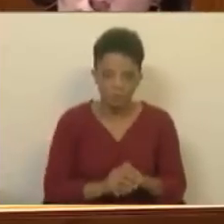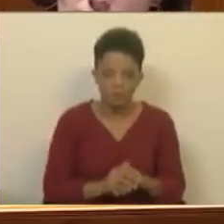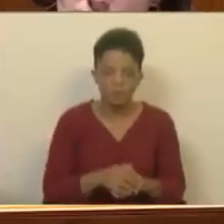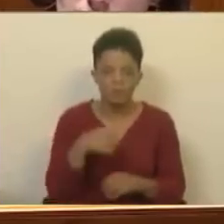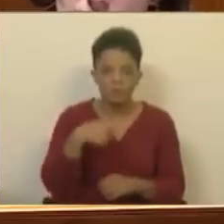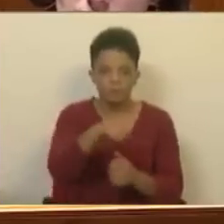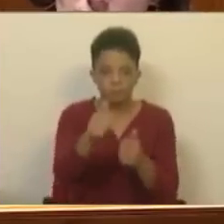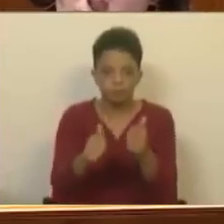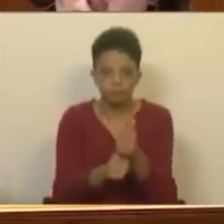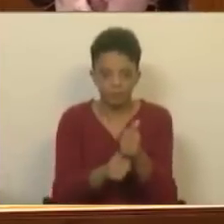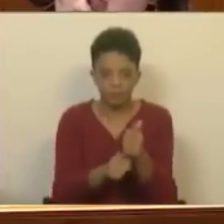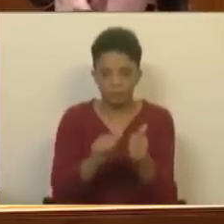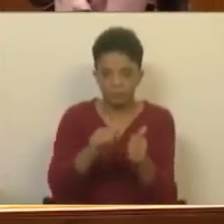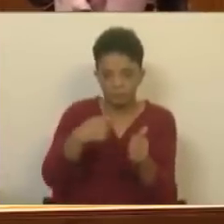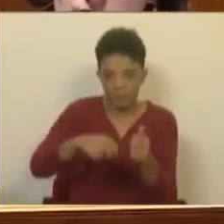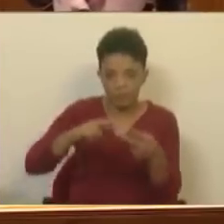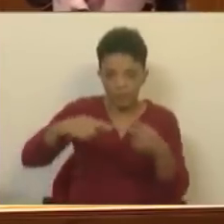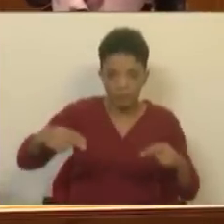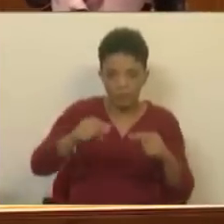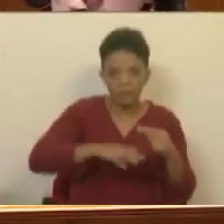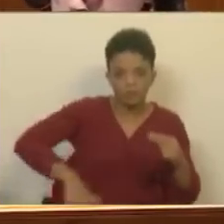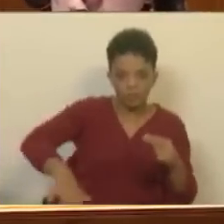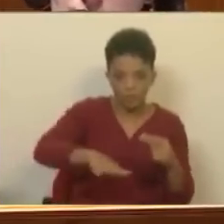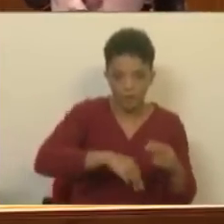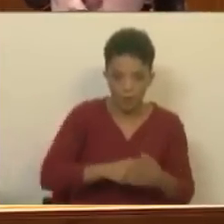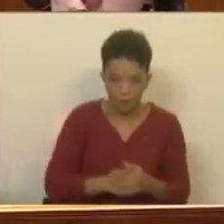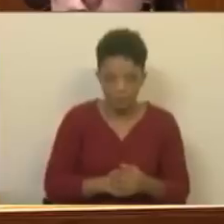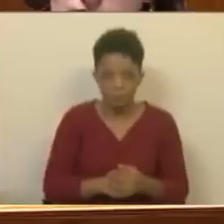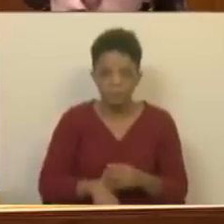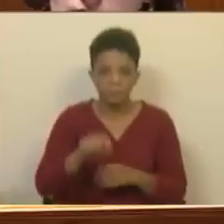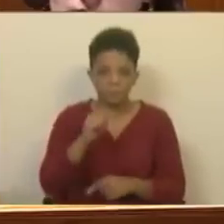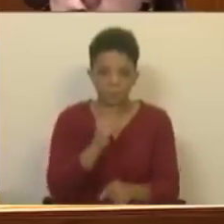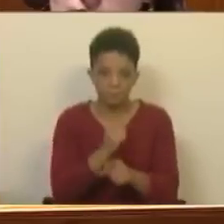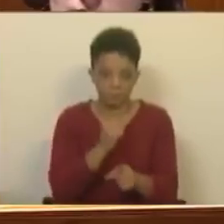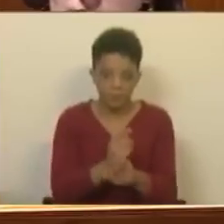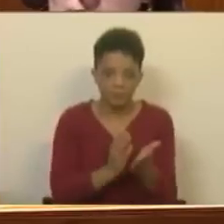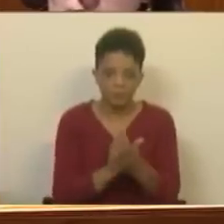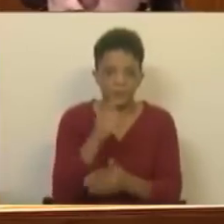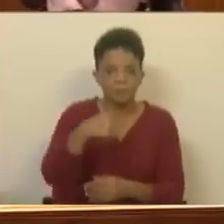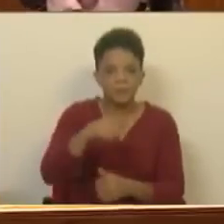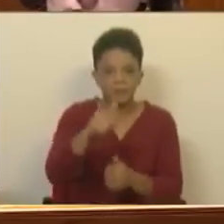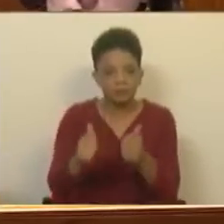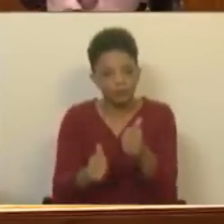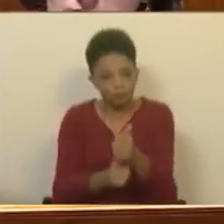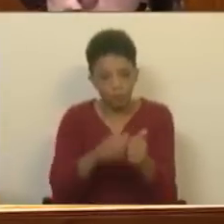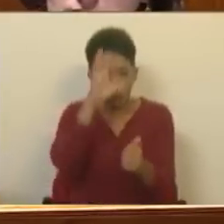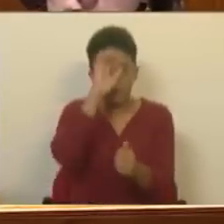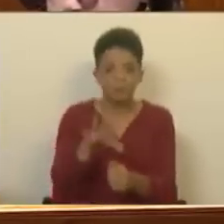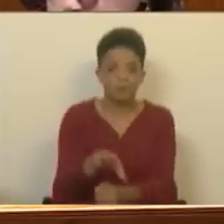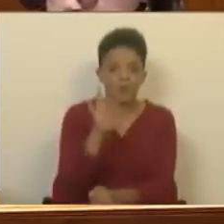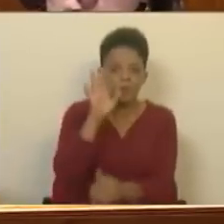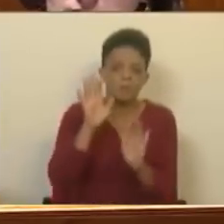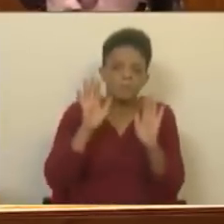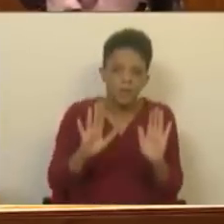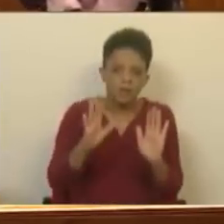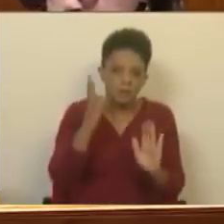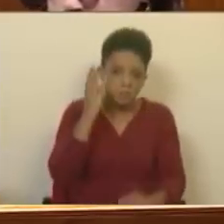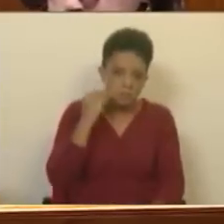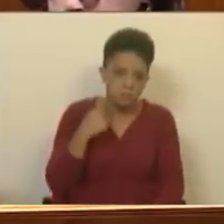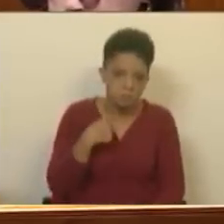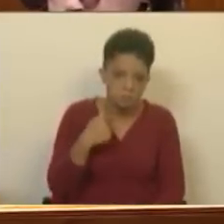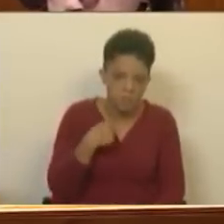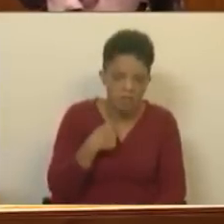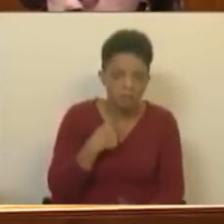primeiro vice-presidente da eleito pelo presidente da câmara da região e ainda se mantém um vice-presidente que é nomeado pelo governo mas era aquele aliás